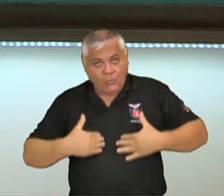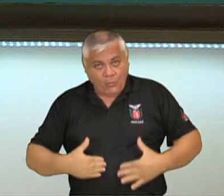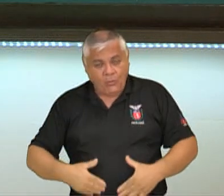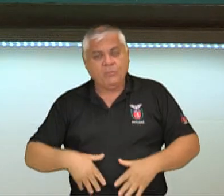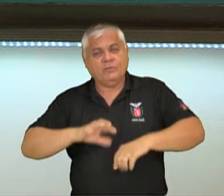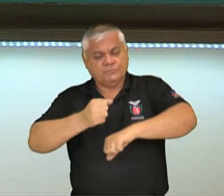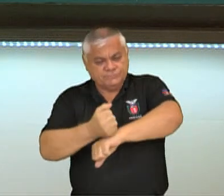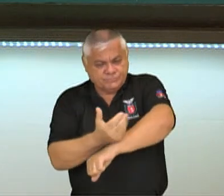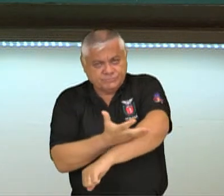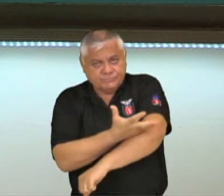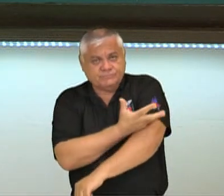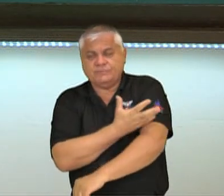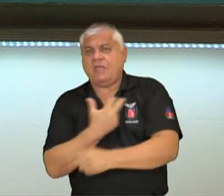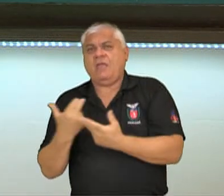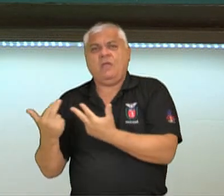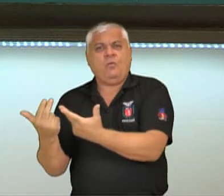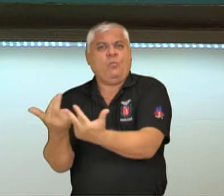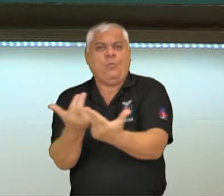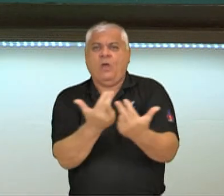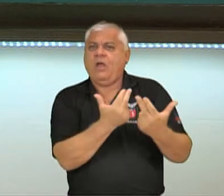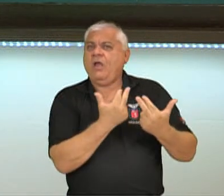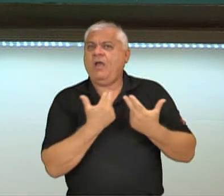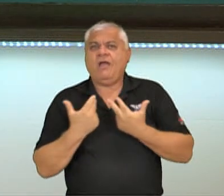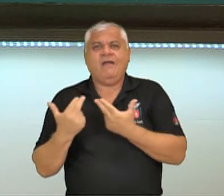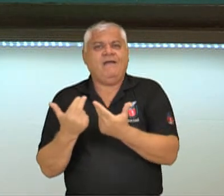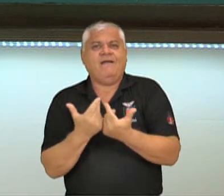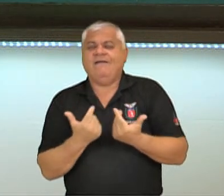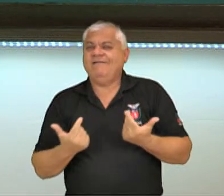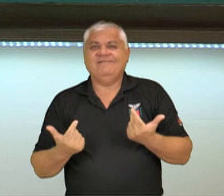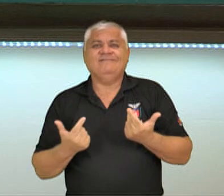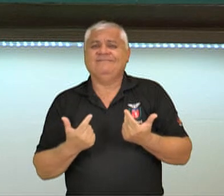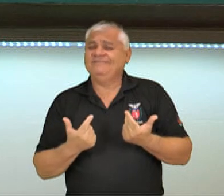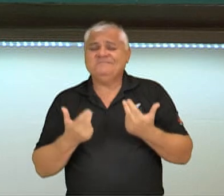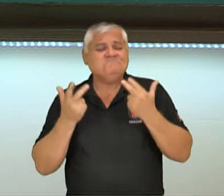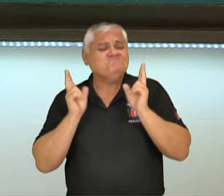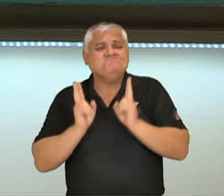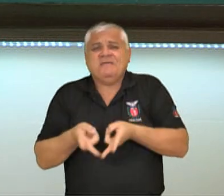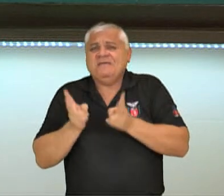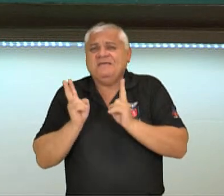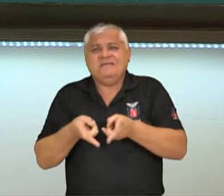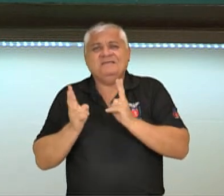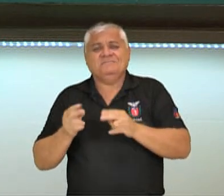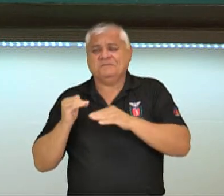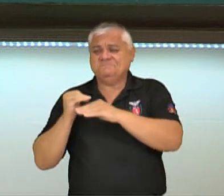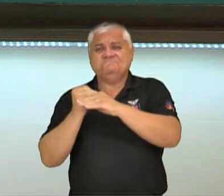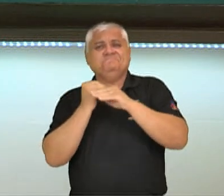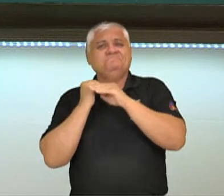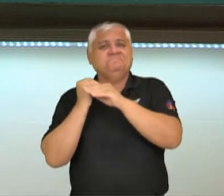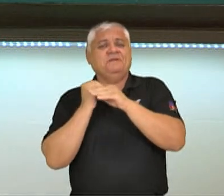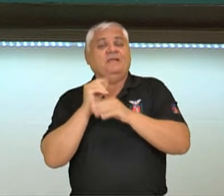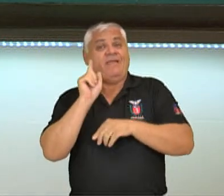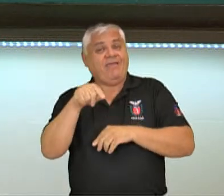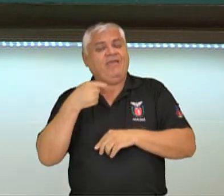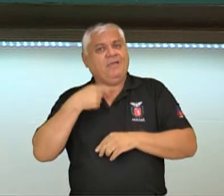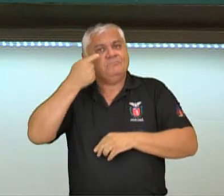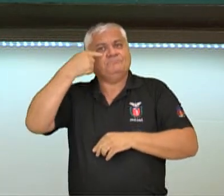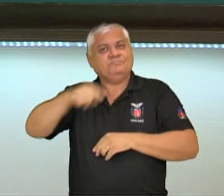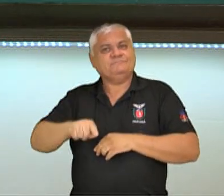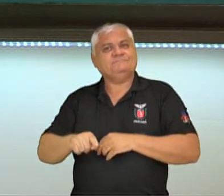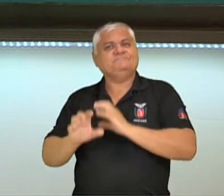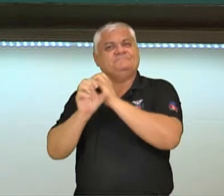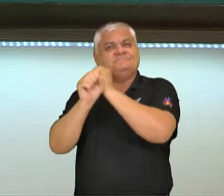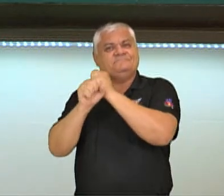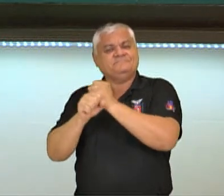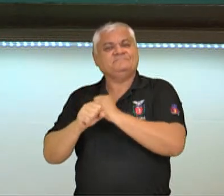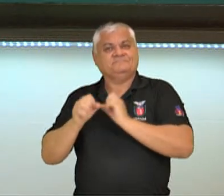do corpo dela para uma determinada emoção vai ser a mesma, sempre a mesma. Então essa foi uma das primeiras